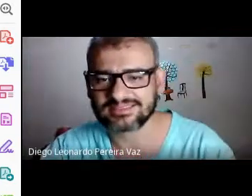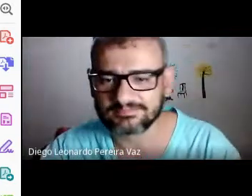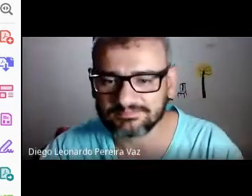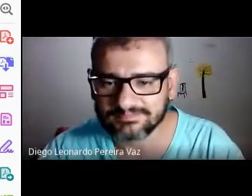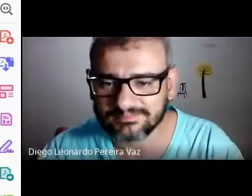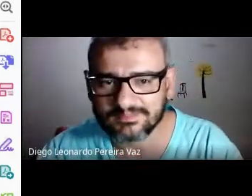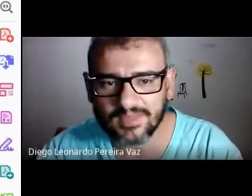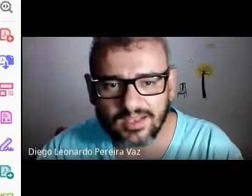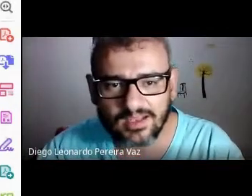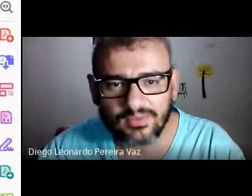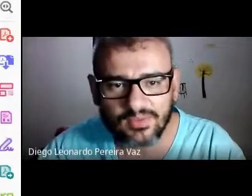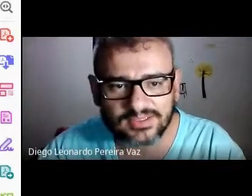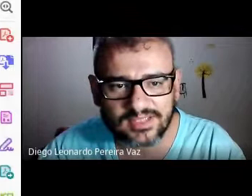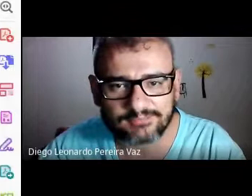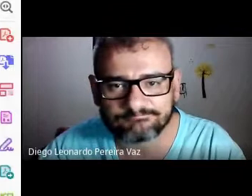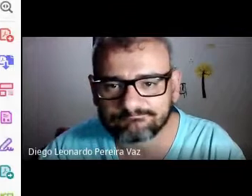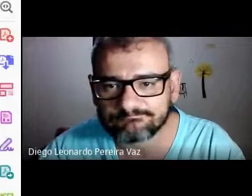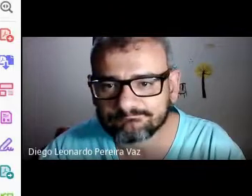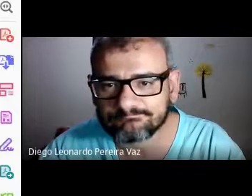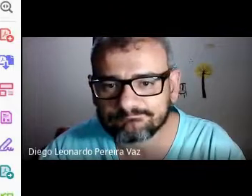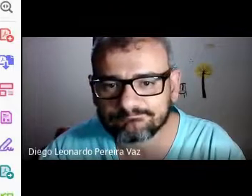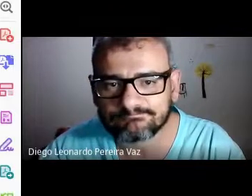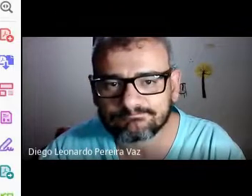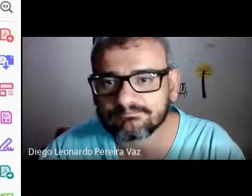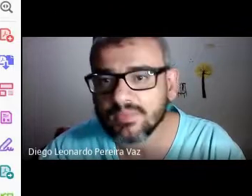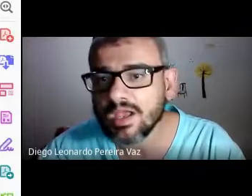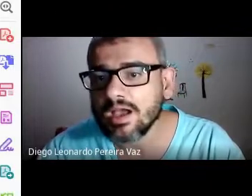Parabéns. Tudo bem, tá?